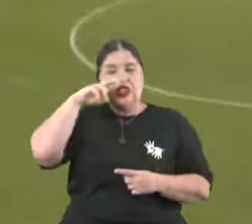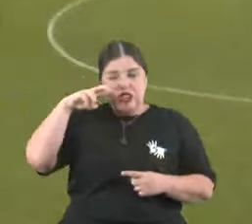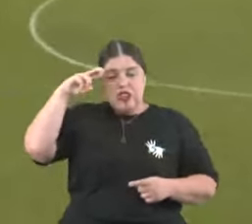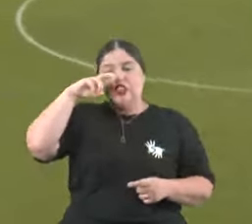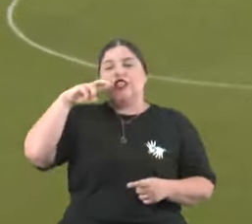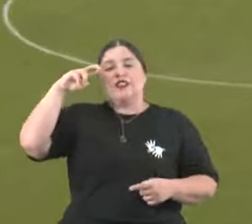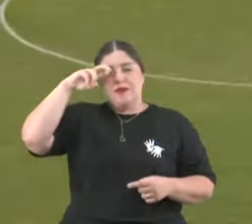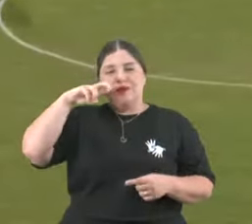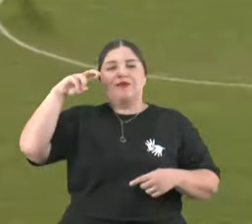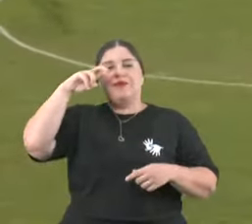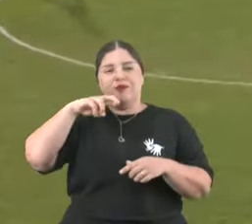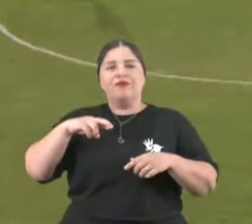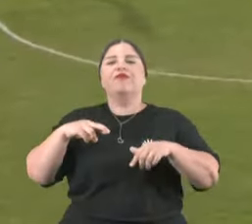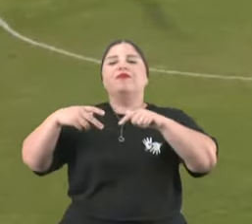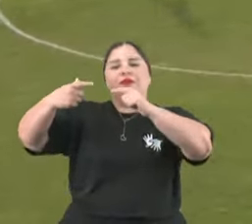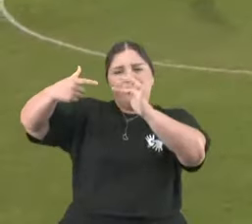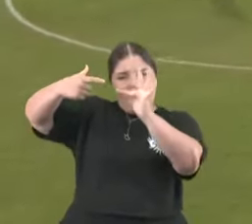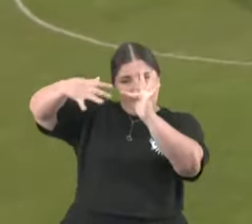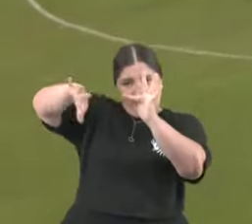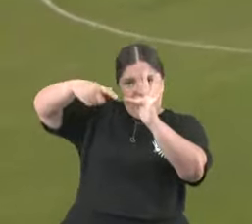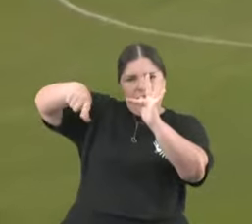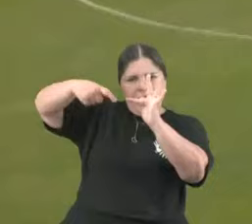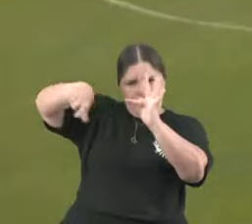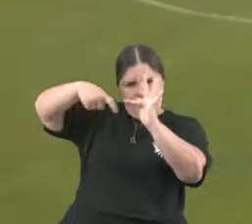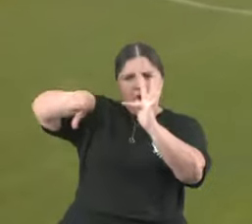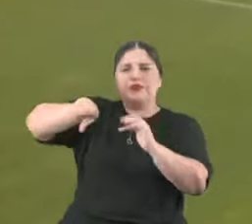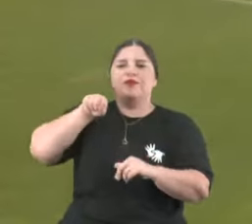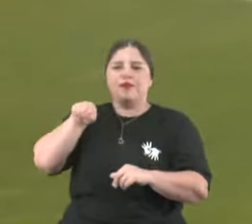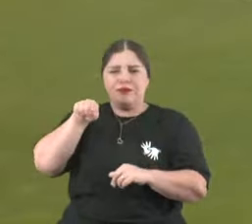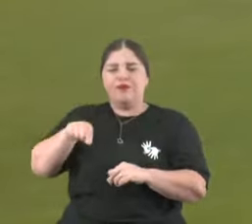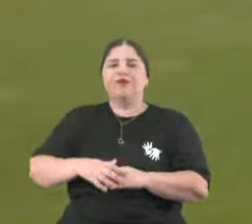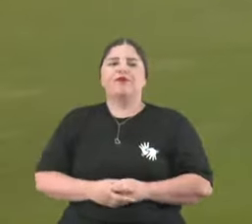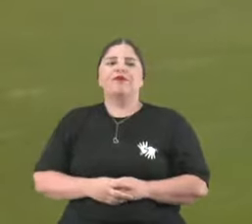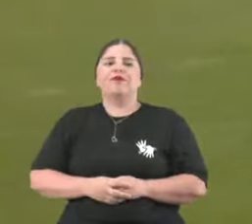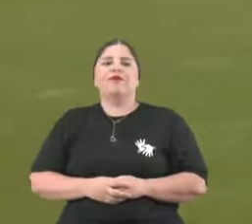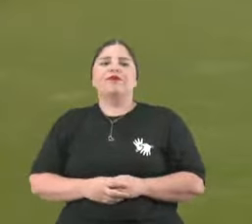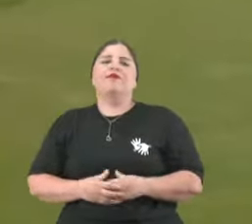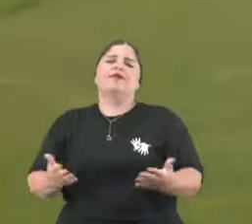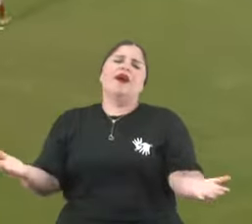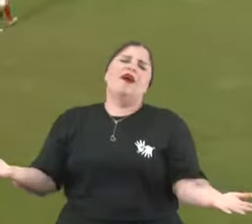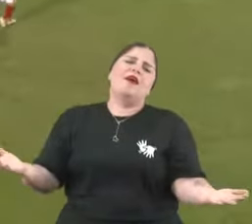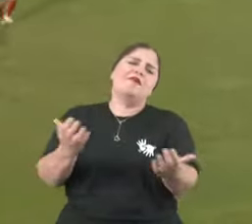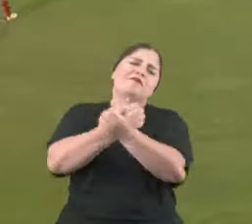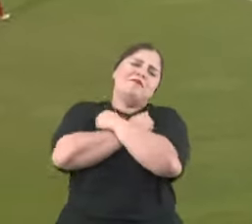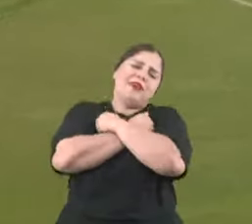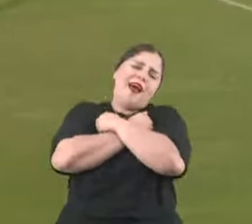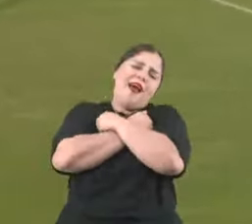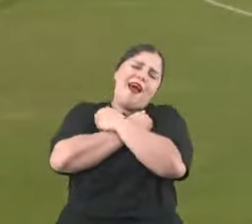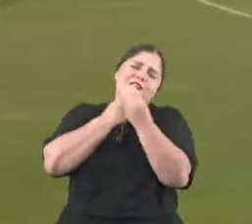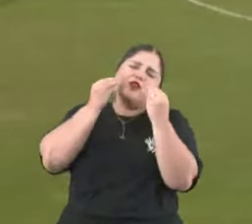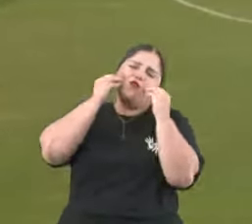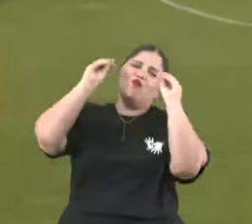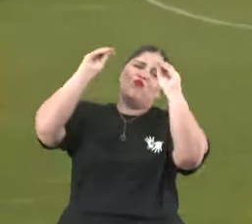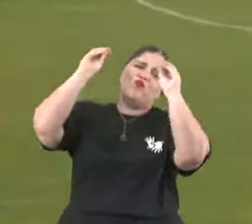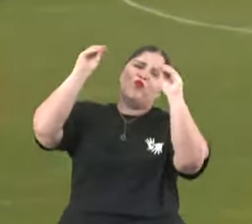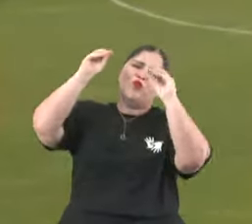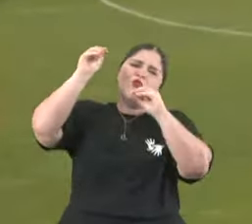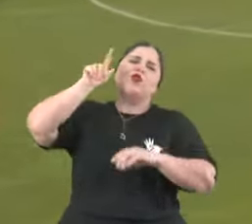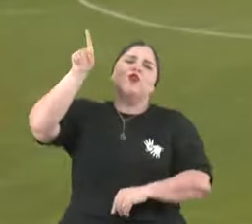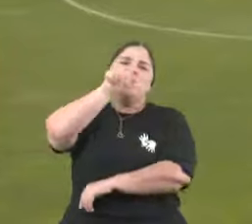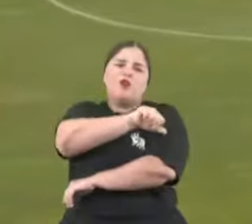nesse primeiro duelo da grande decisão. Abraçando direto do Rio de Janeiro, rapaz. Luísa Romar, tá ela e o